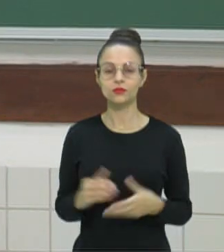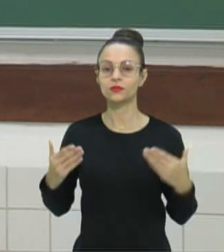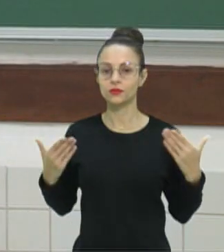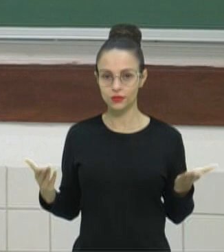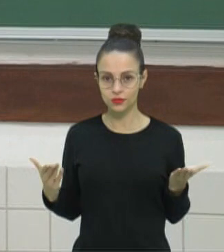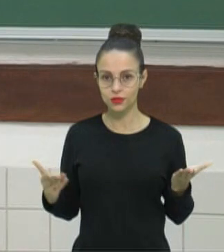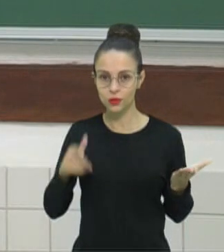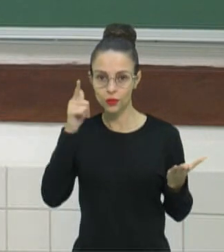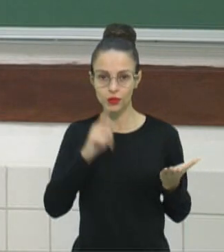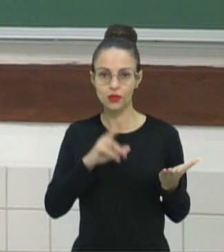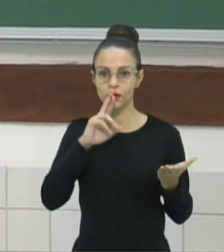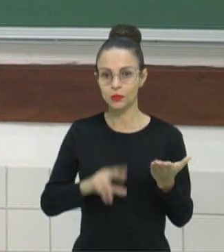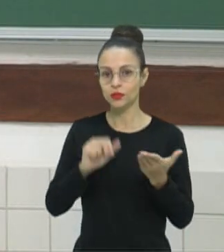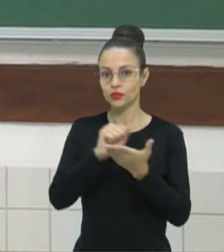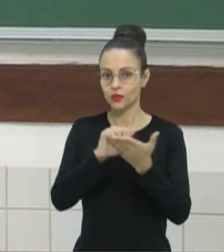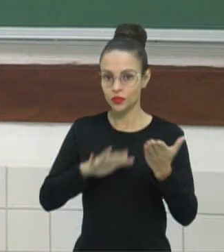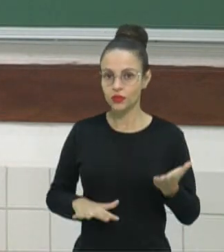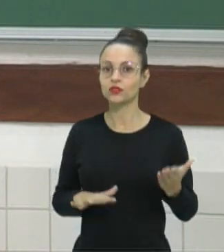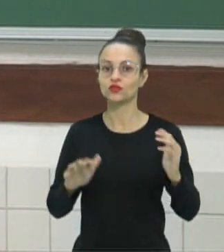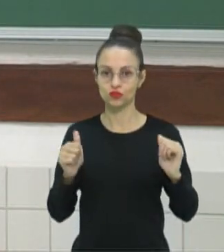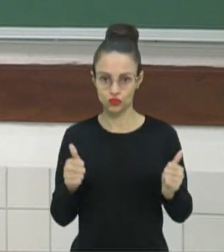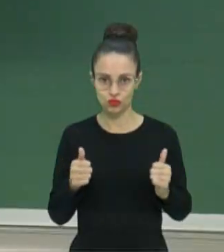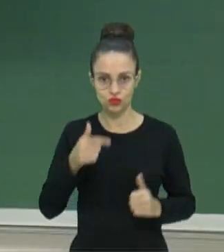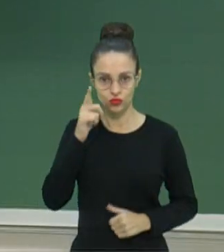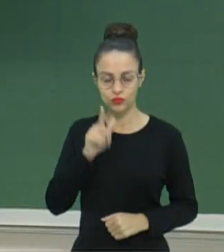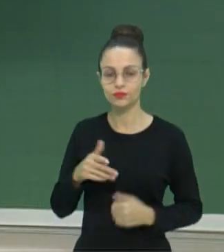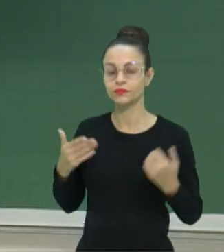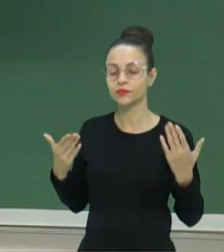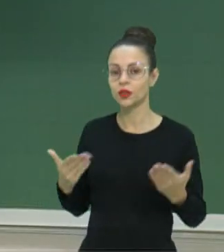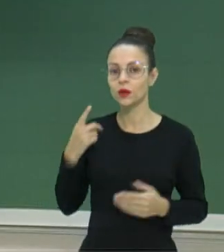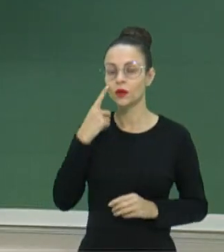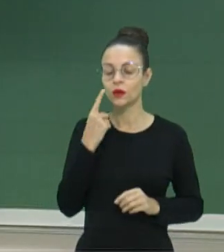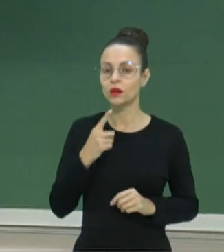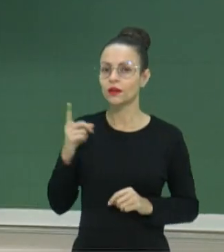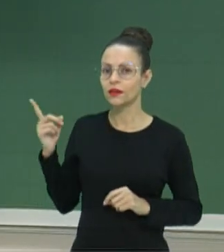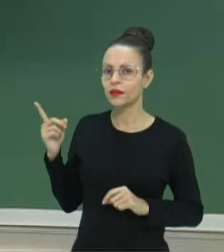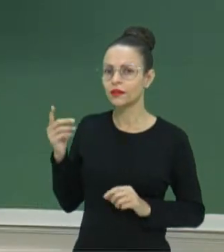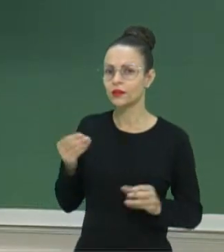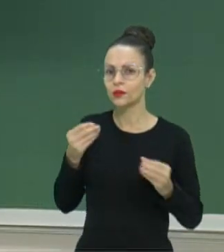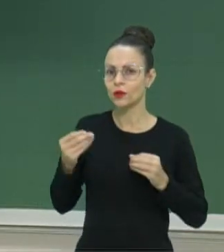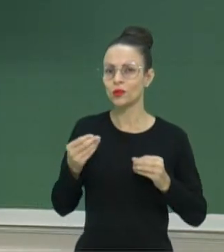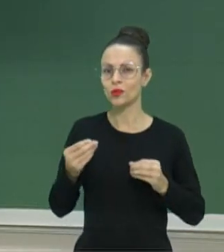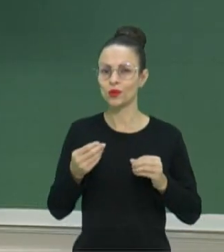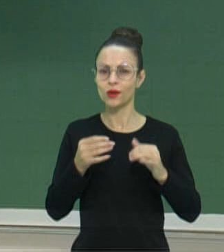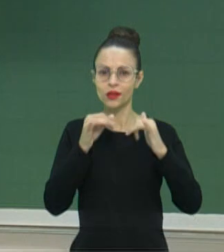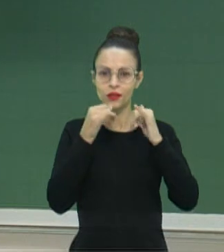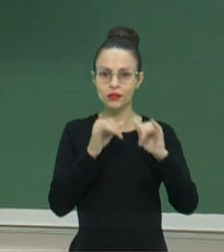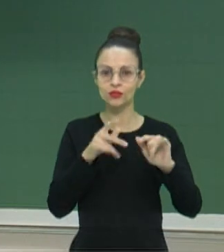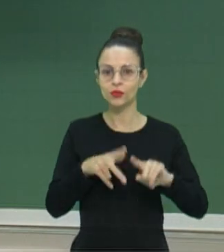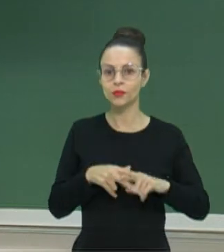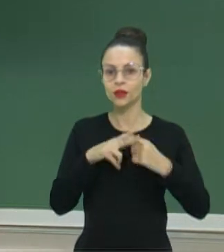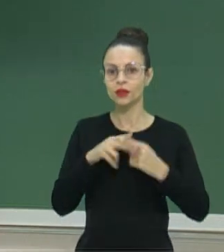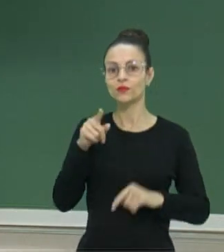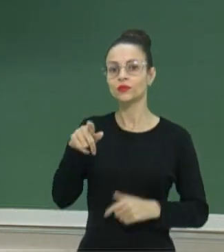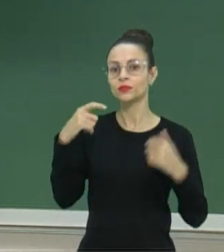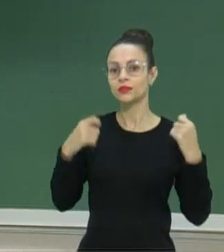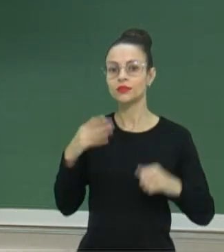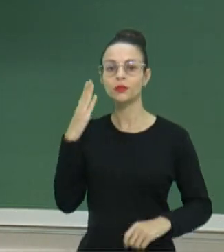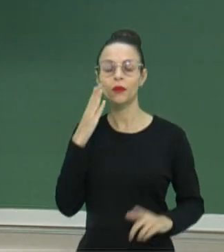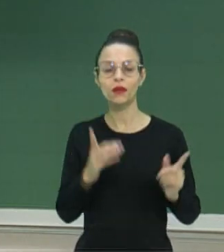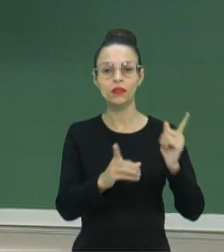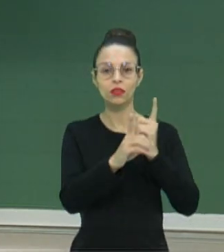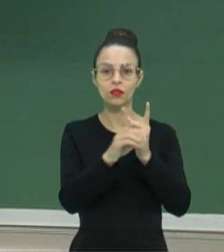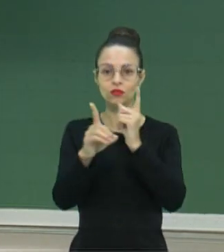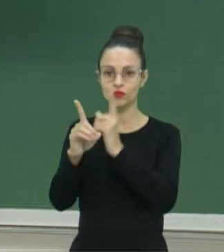E aí, galerinha, conseguiram resolver o exercício? Cara, o segredo da questão quando a gente fala em energia mecânica é você saber identificar.